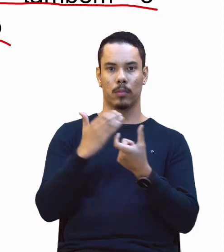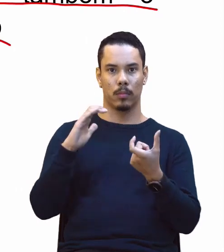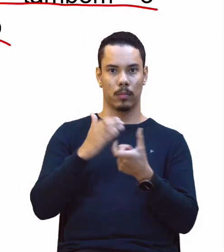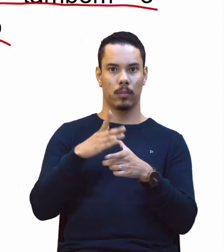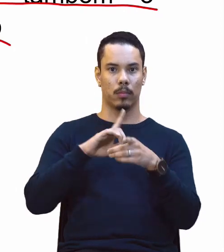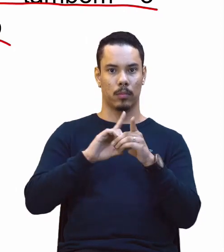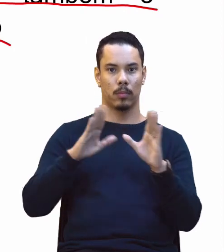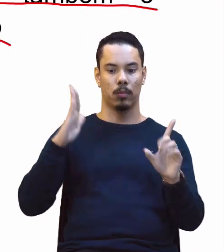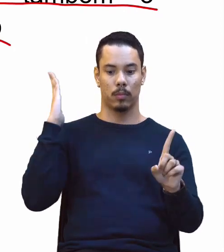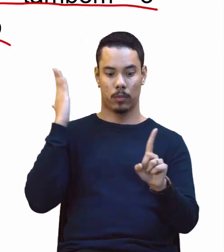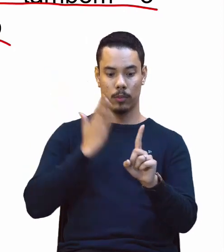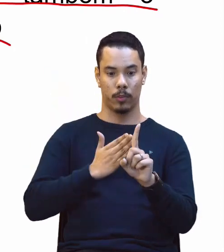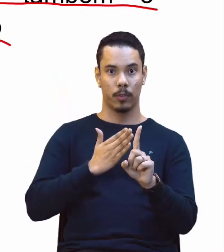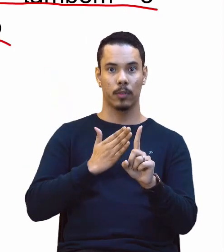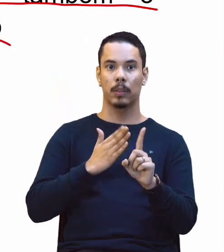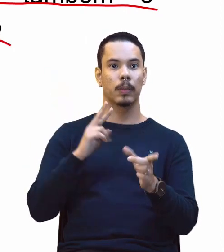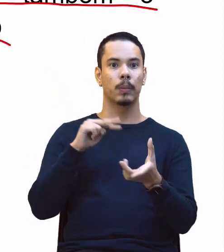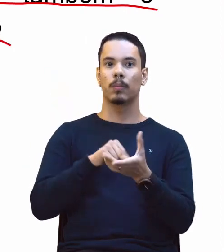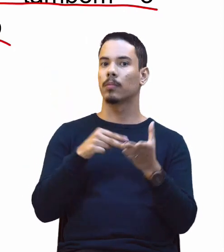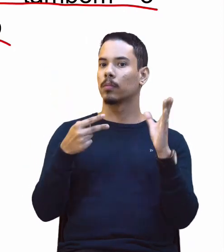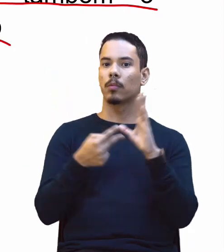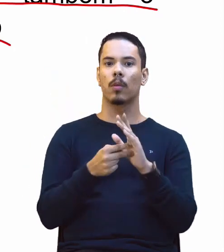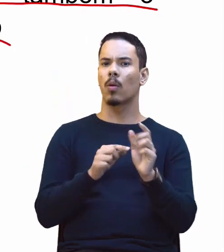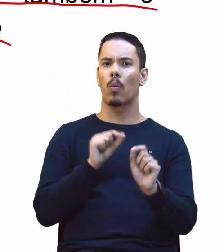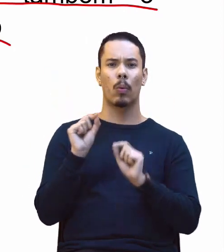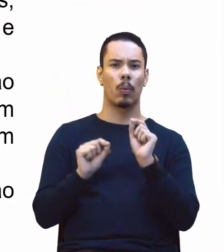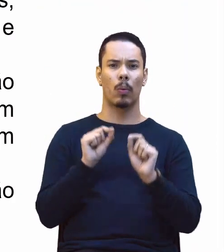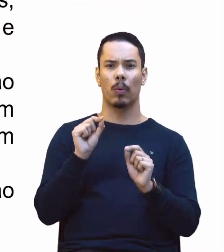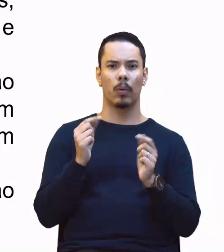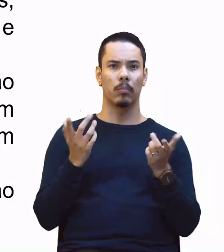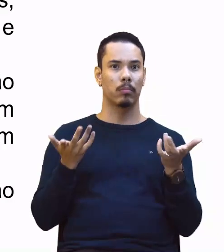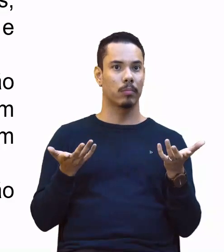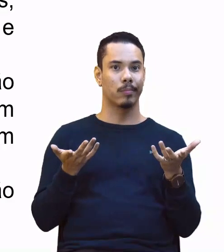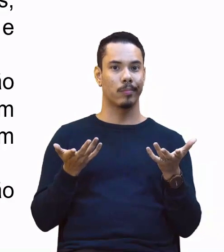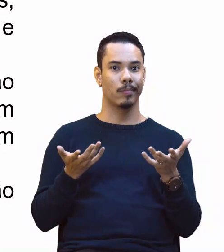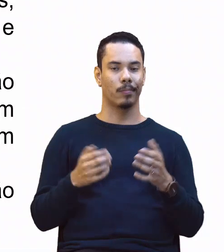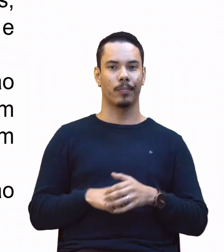direta quer representar o quê?